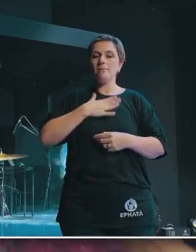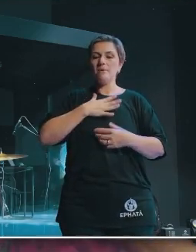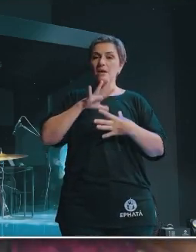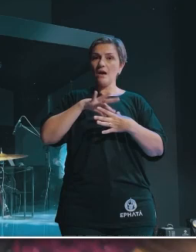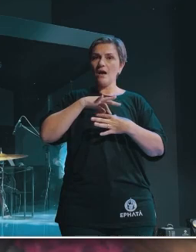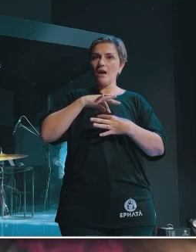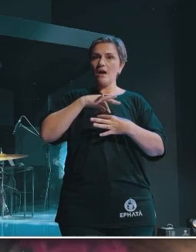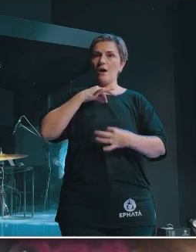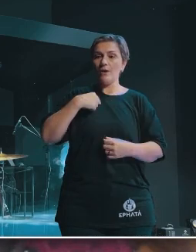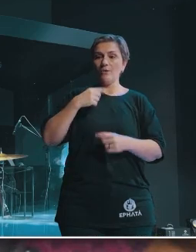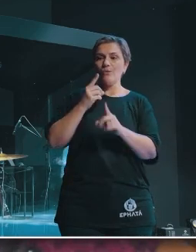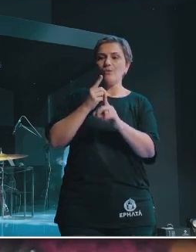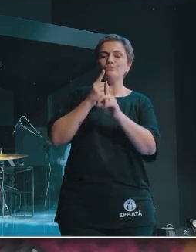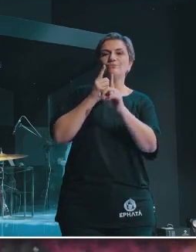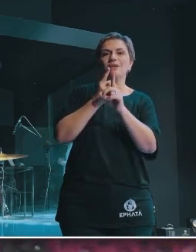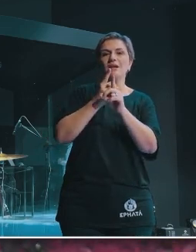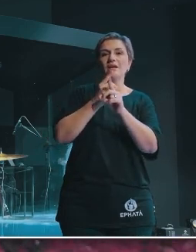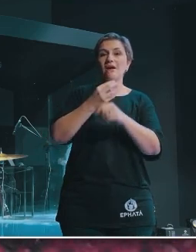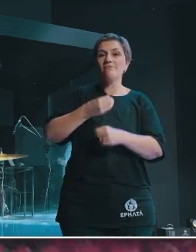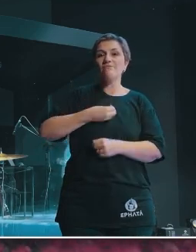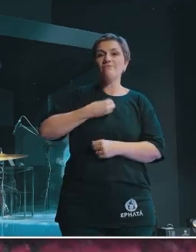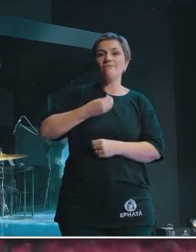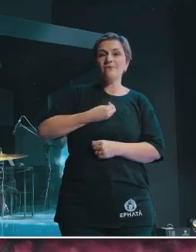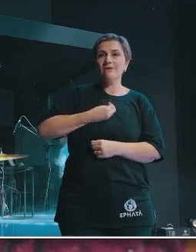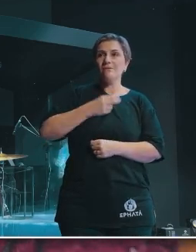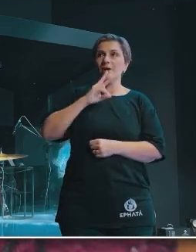a vida.